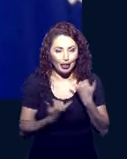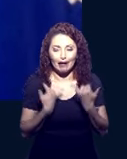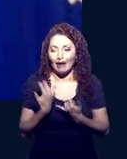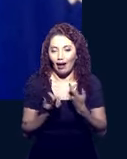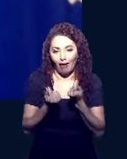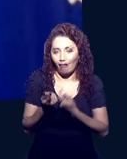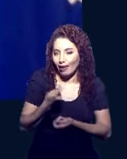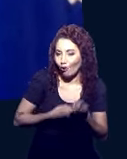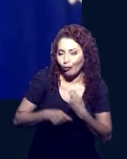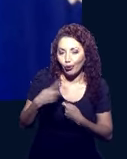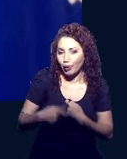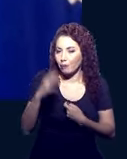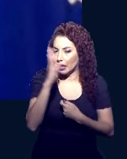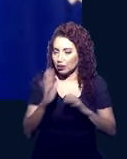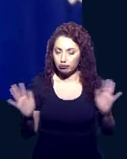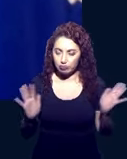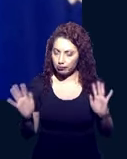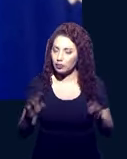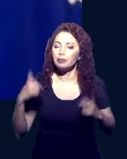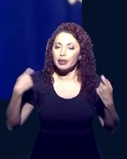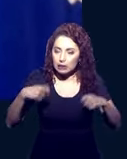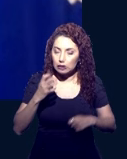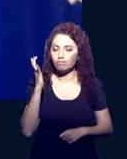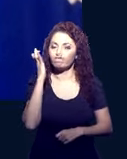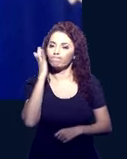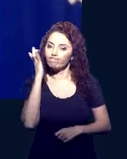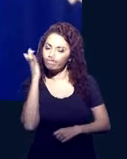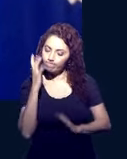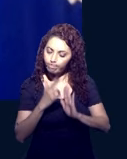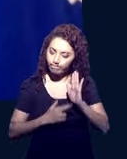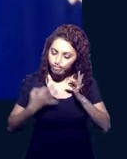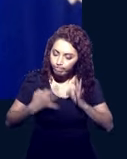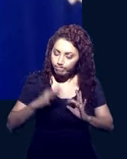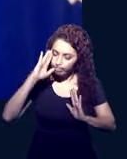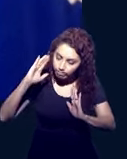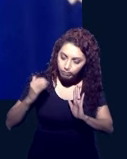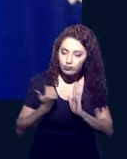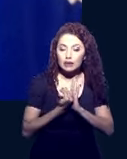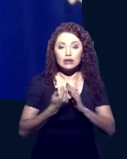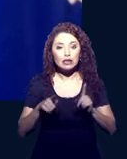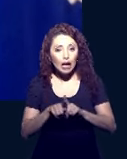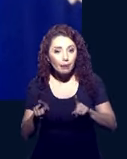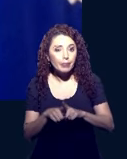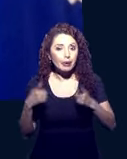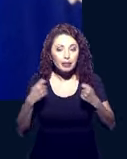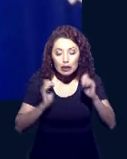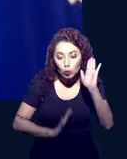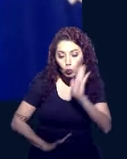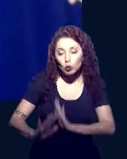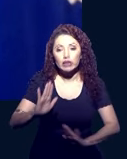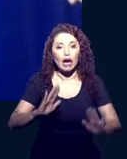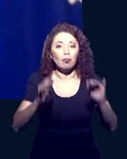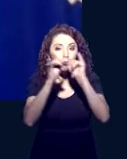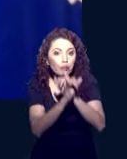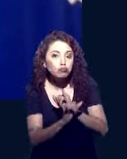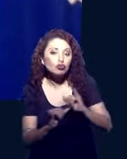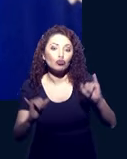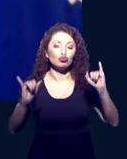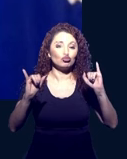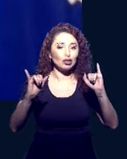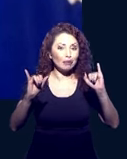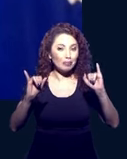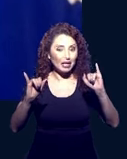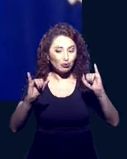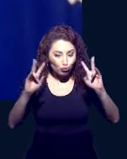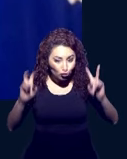do Brasil Então nós temos que ter disciplina temos que ter Rigor tem que ter muita cautela nos pronunciamentos de todos nós a respeito de Economia